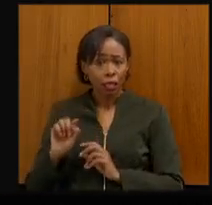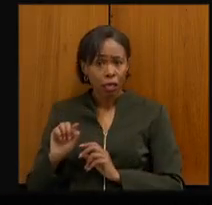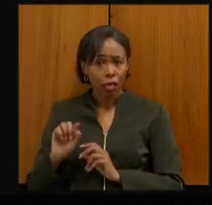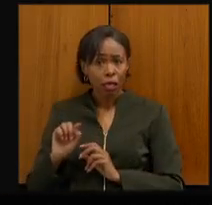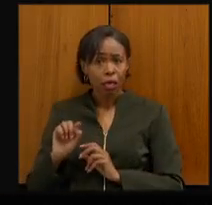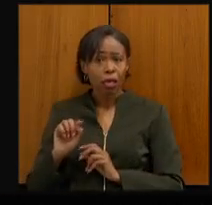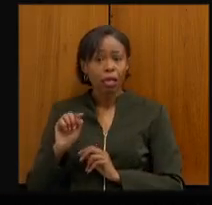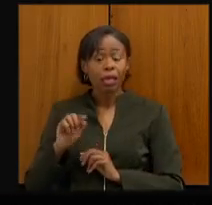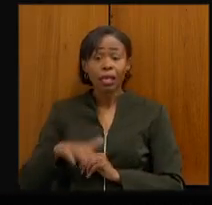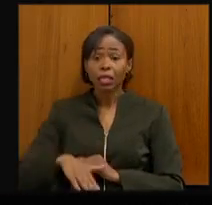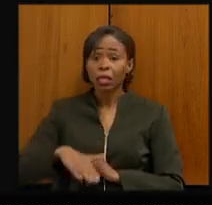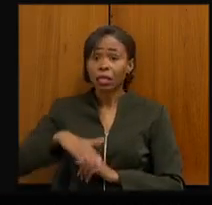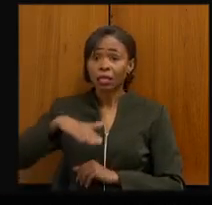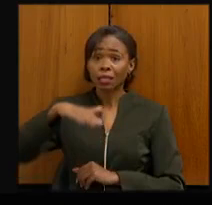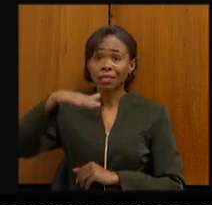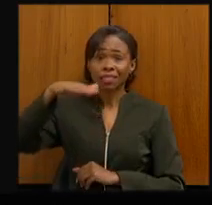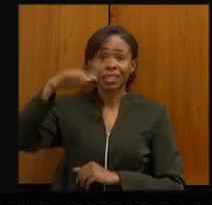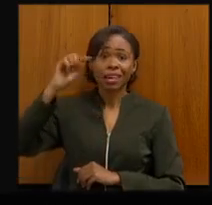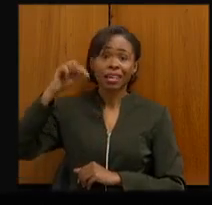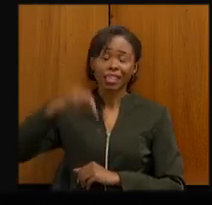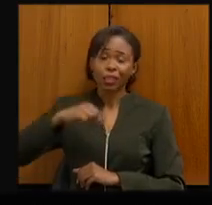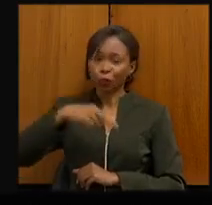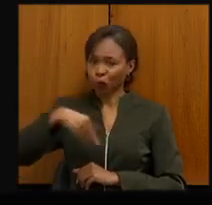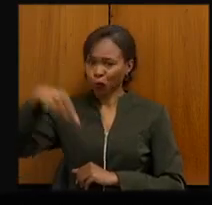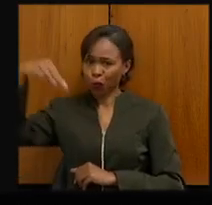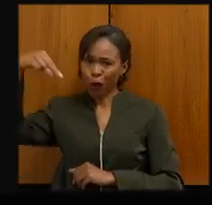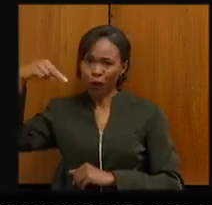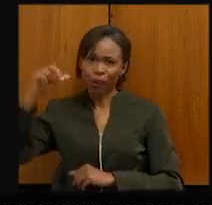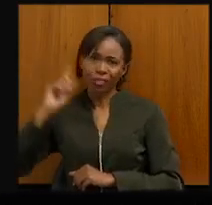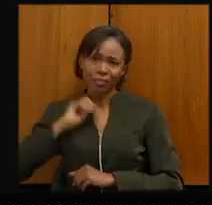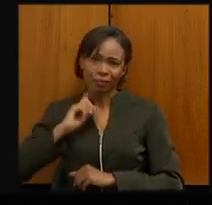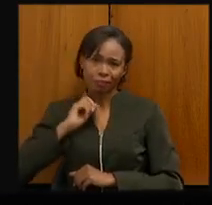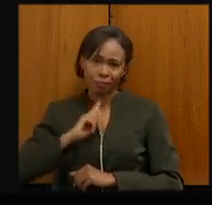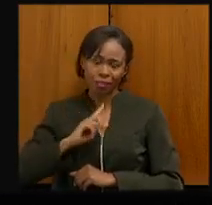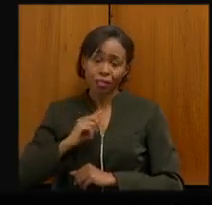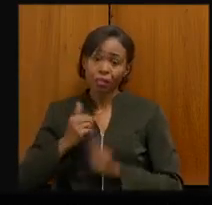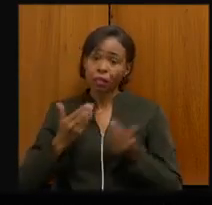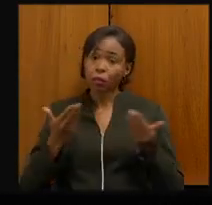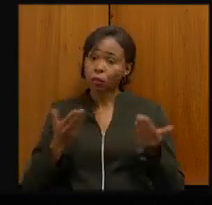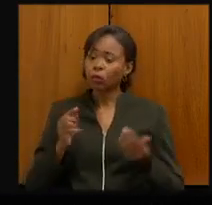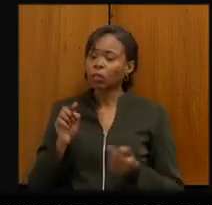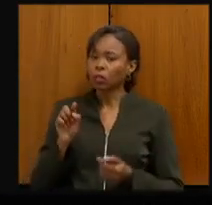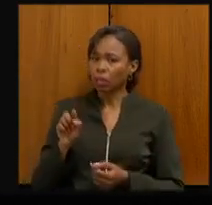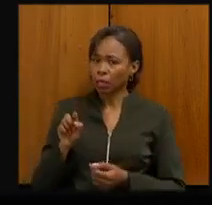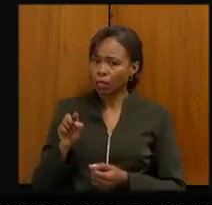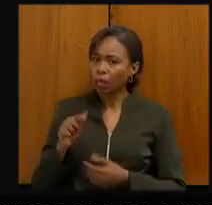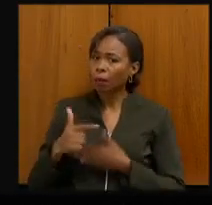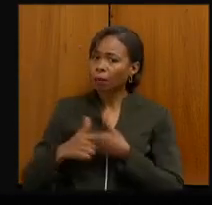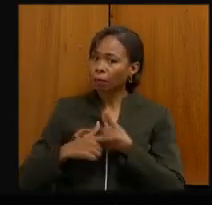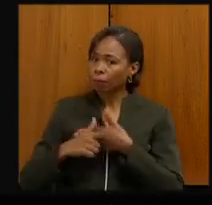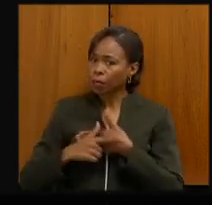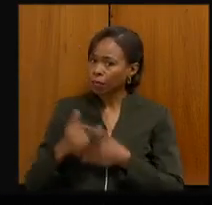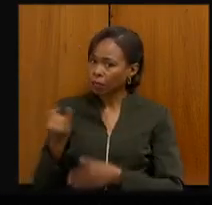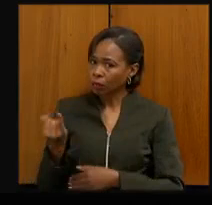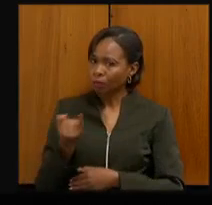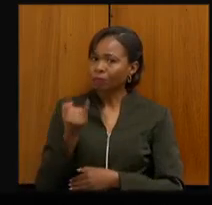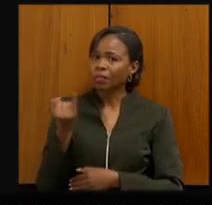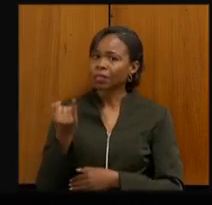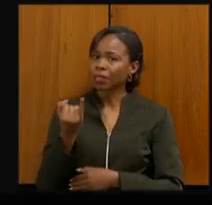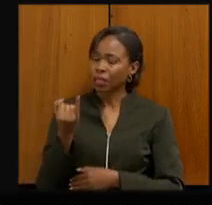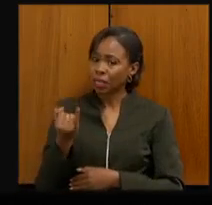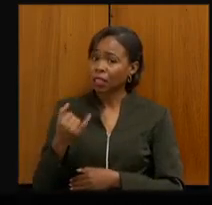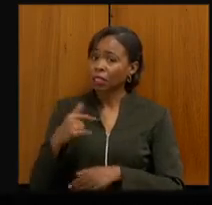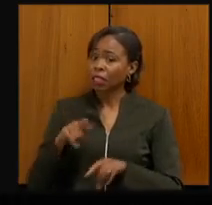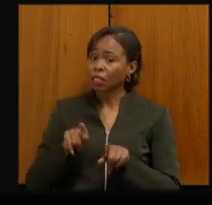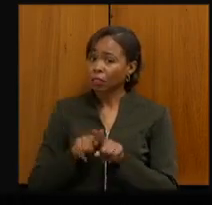no norte de Minas né e e hoje tem um papel fundamental e tem ganhado o espaços